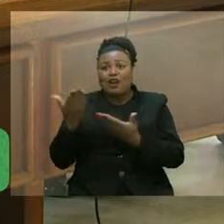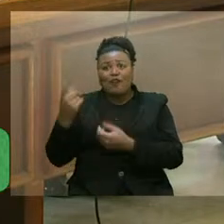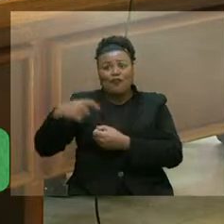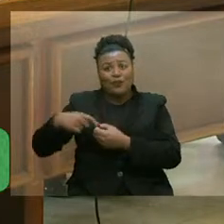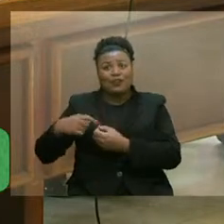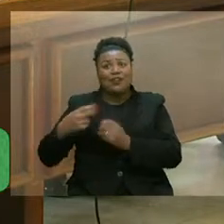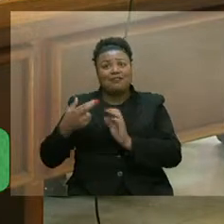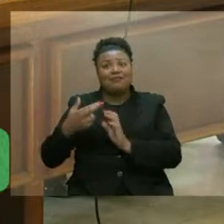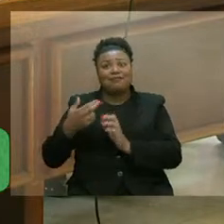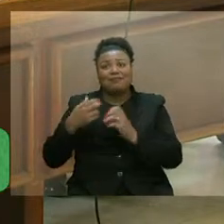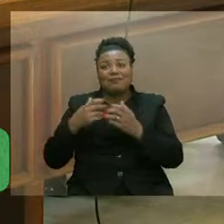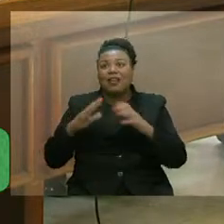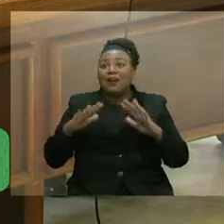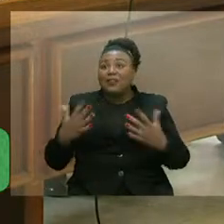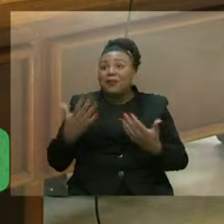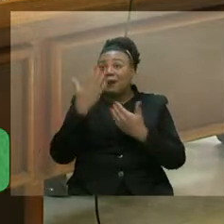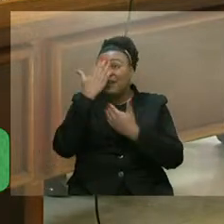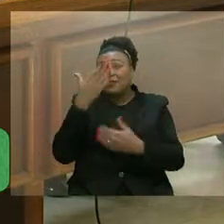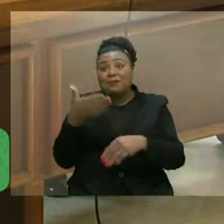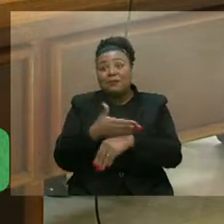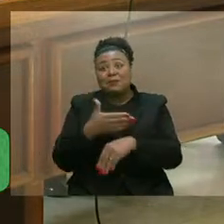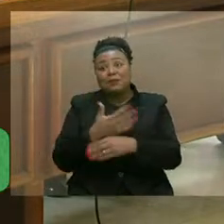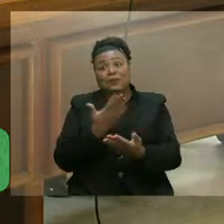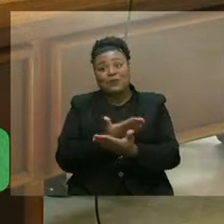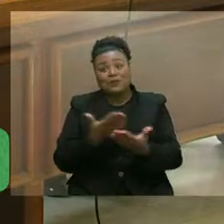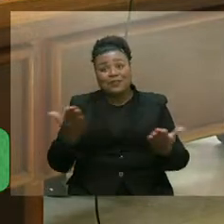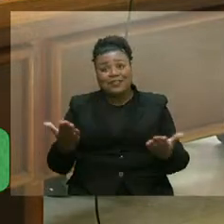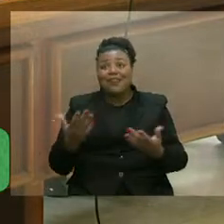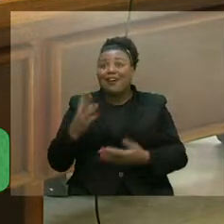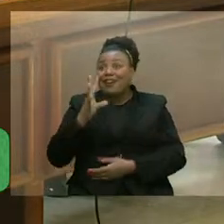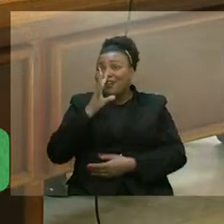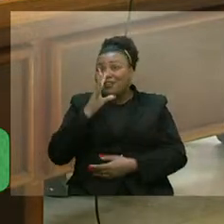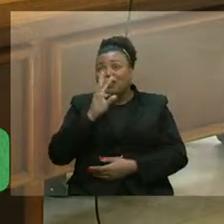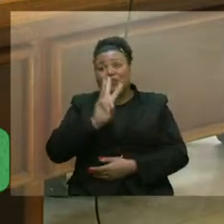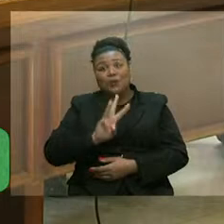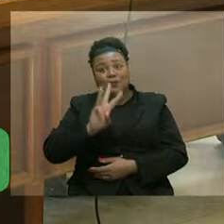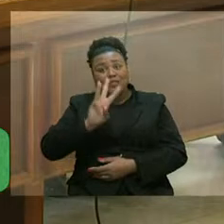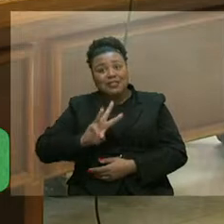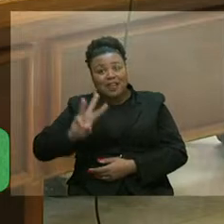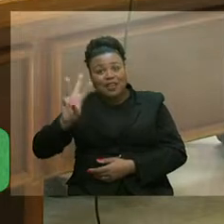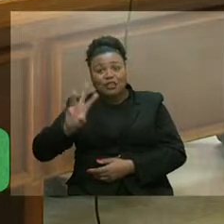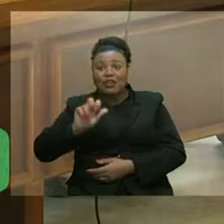encerramento do evento. Agradecemos, então, a participação de todos. Acompanhe pelo nosso site,